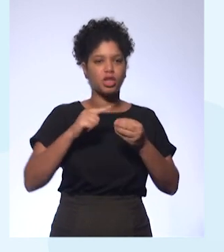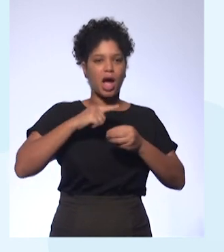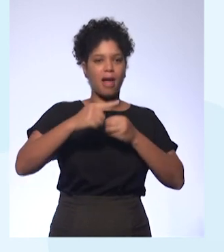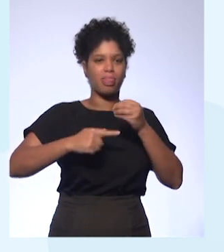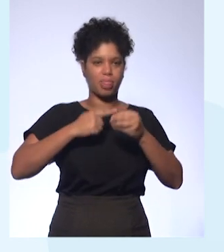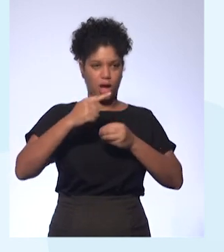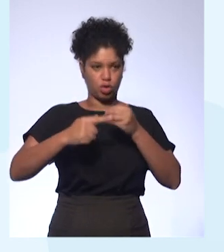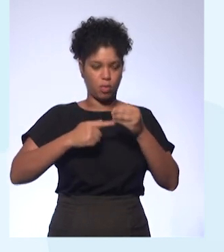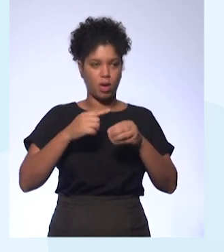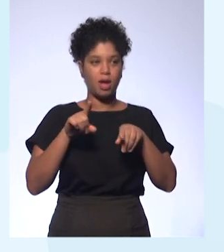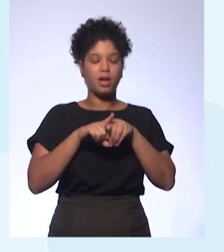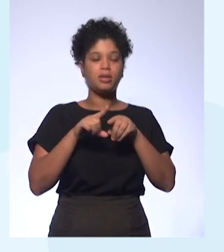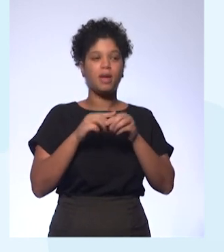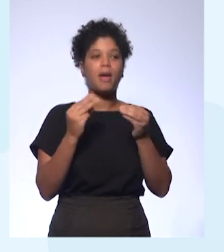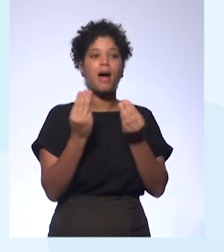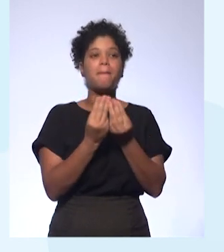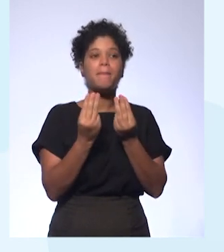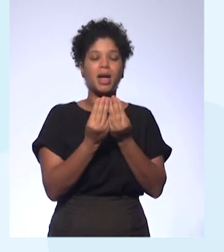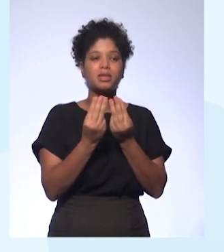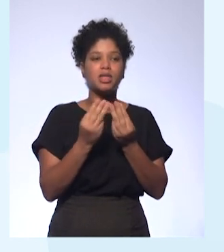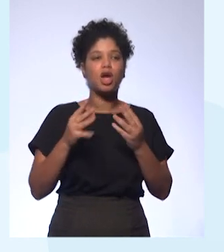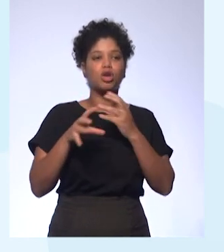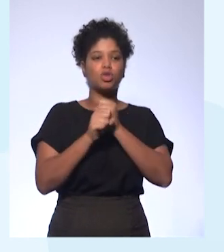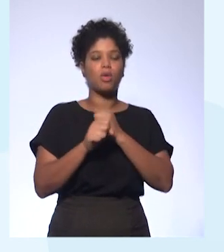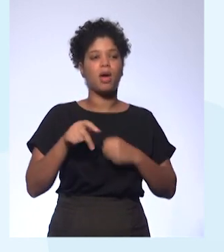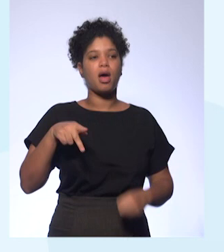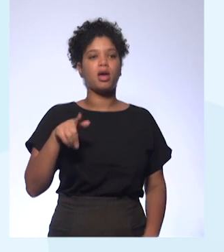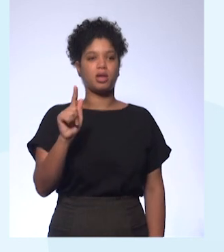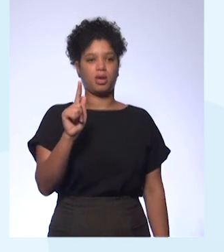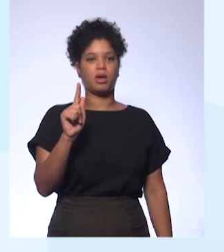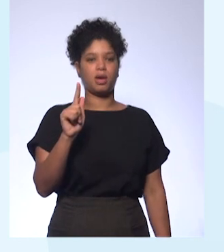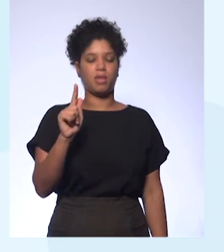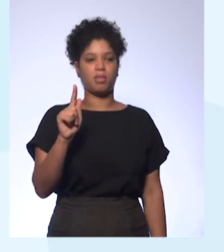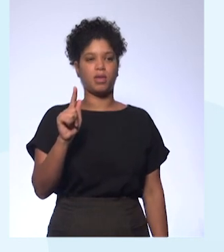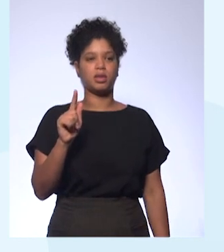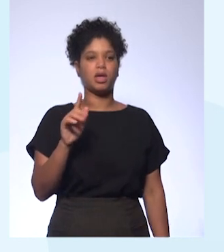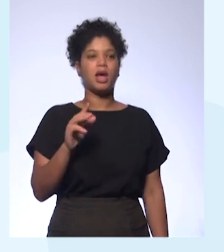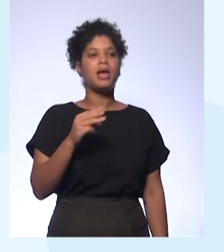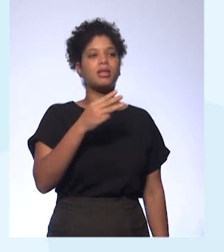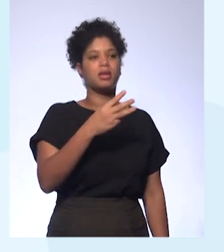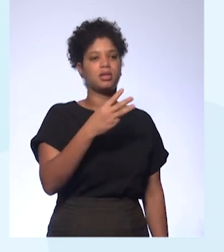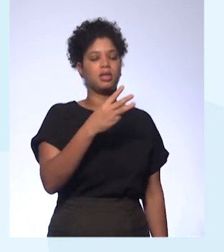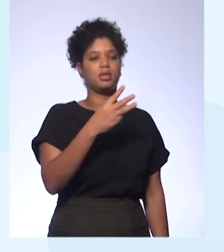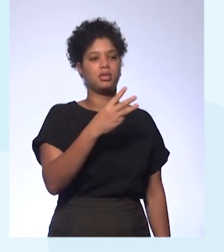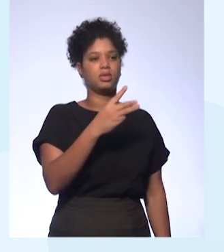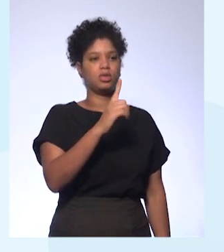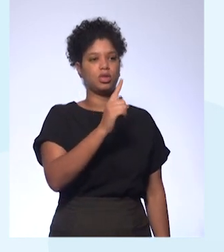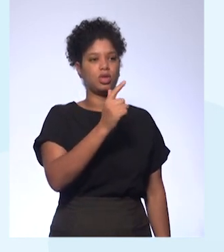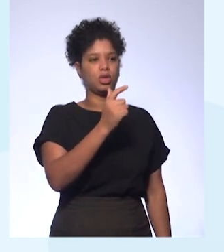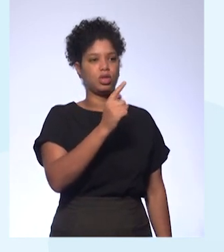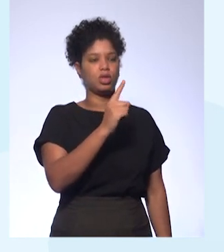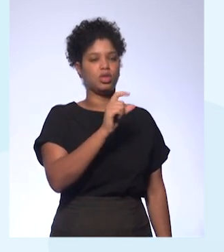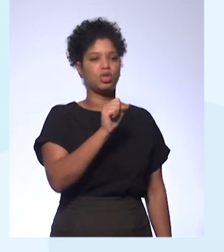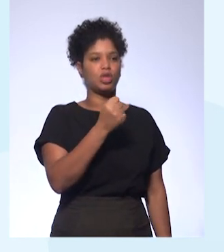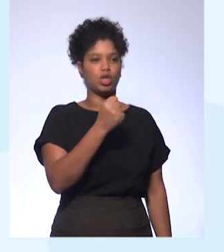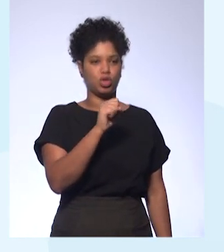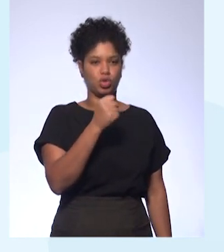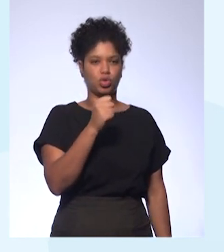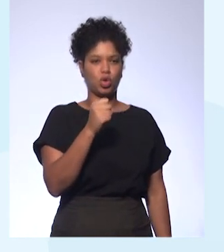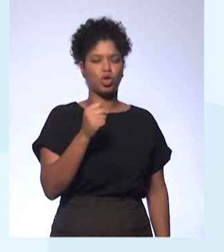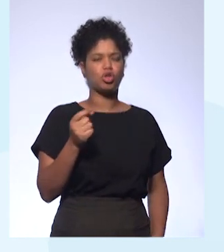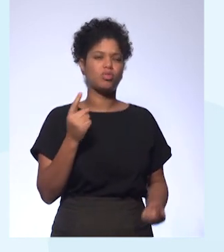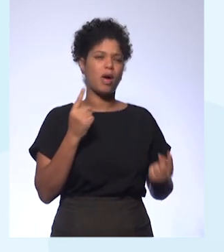nós temos a massa em quilogramas, ok? E 318, a proporção que nós temos